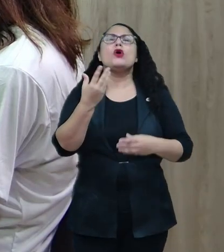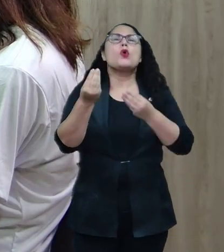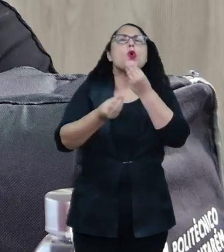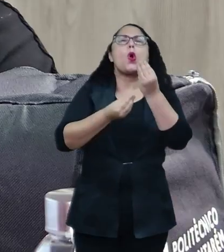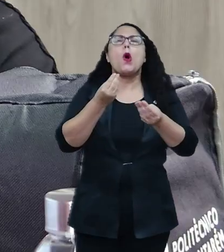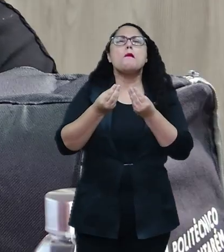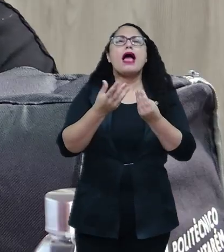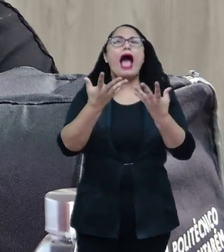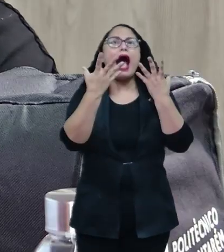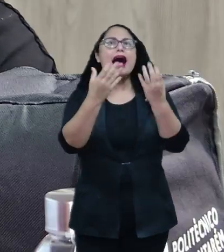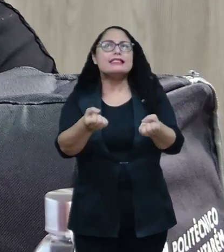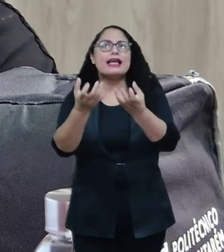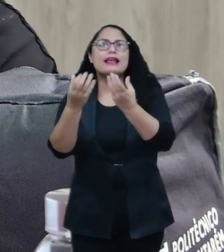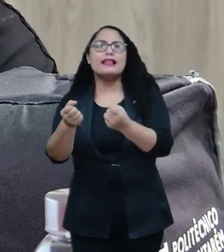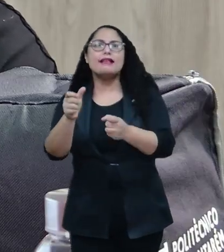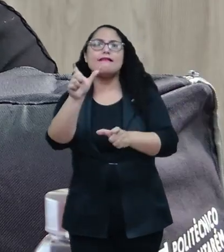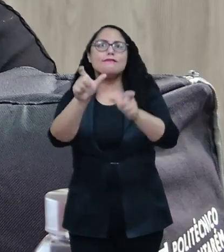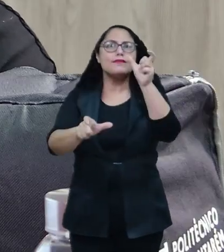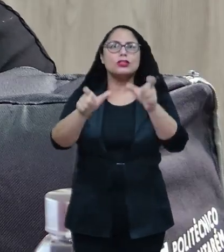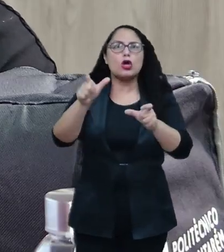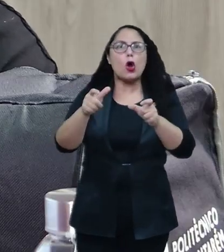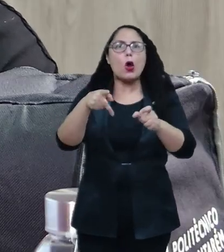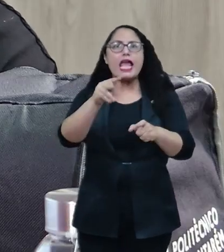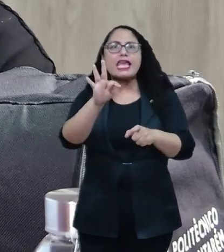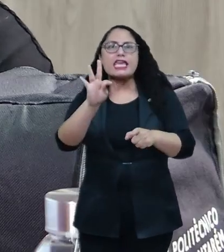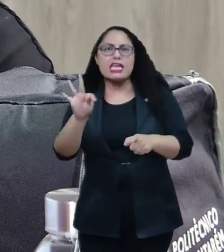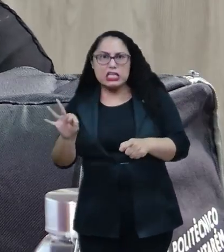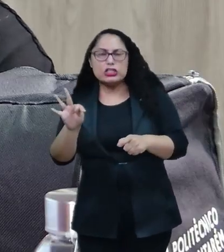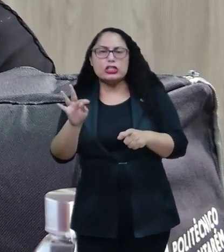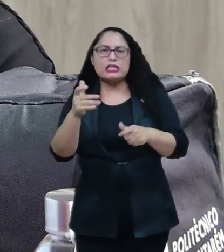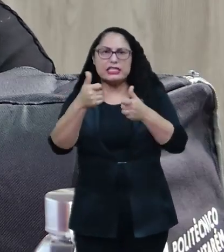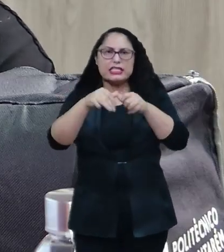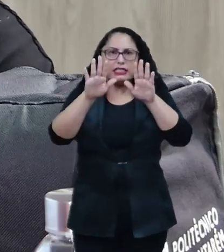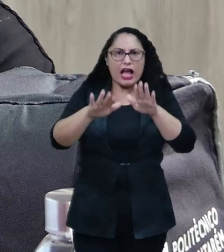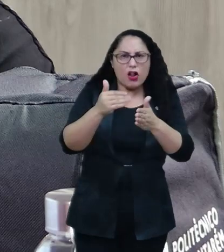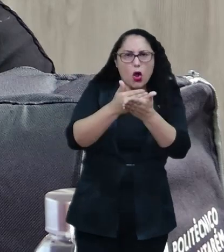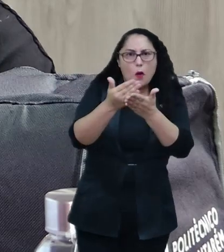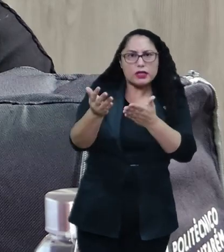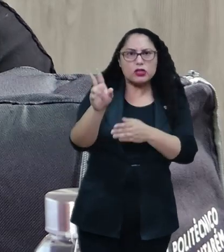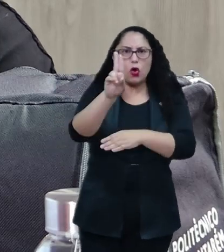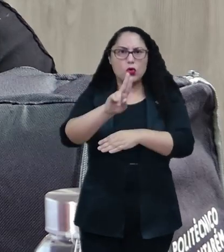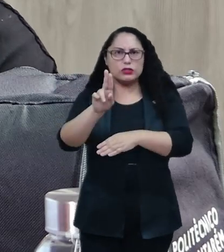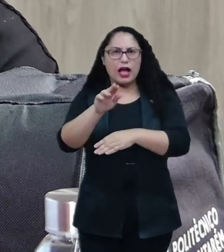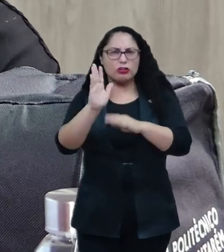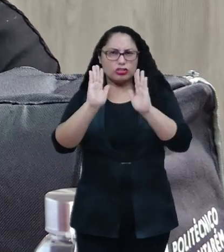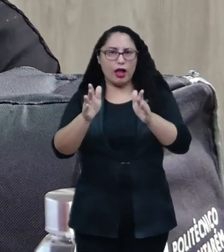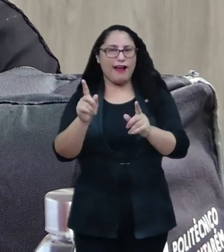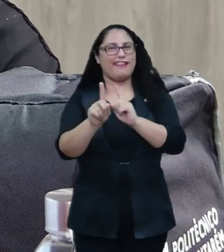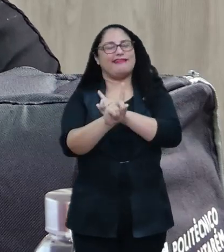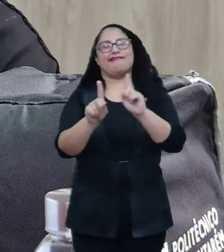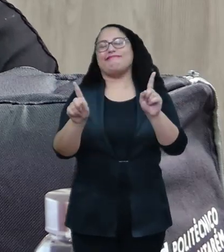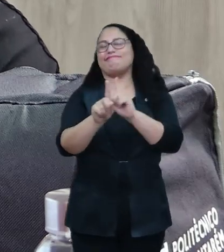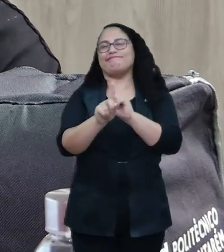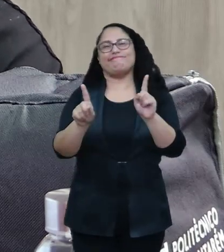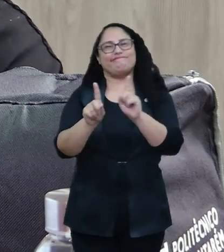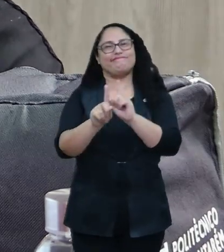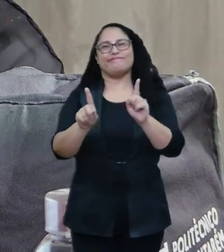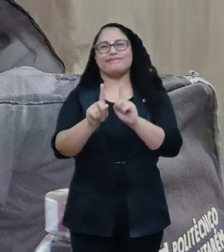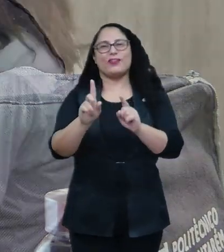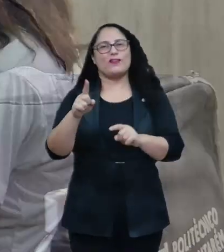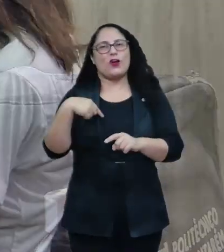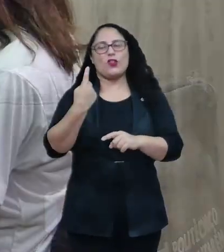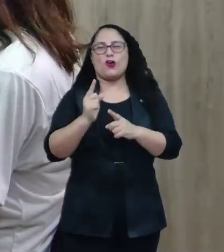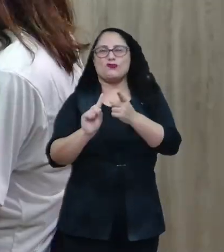do pessoal em relação aos kits? Vocês estavam lá quando começou a ser utilizado já? Não. Não, Foi né? no